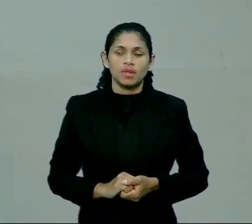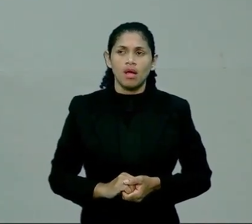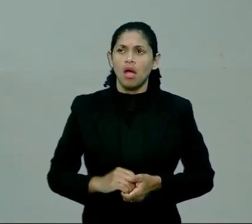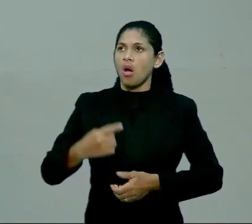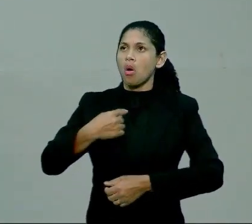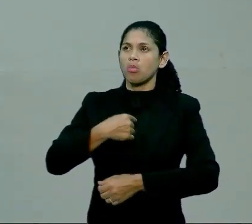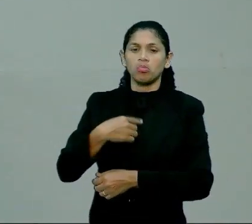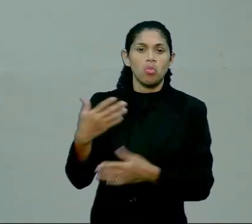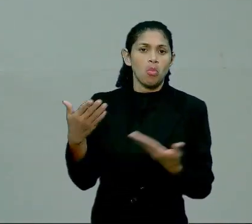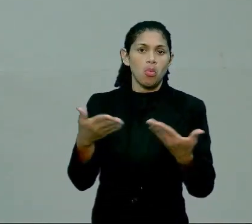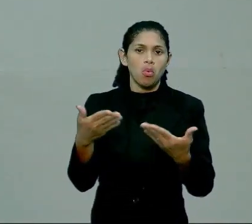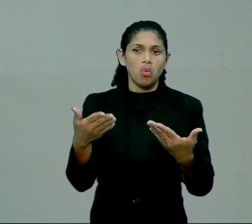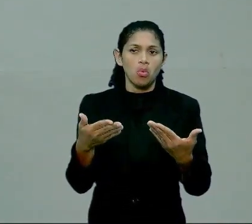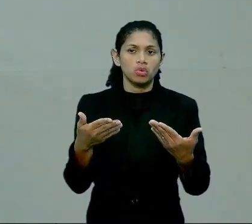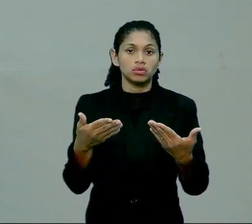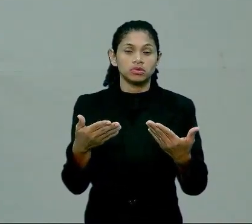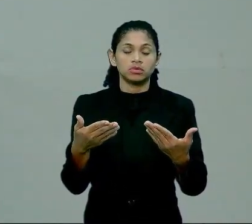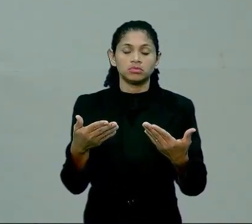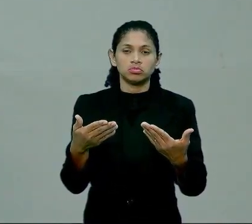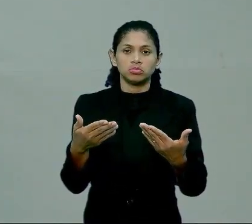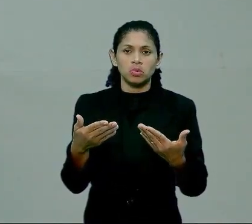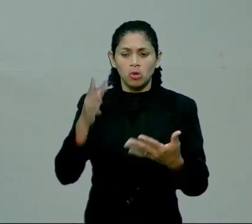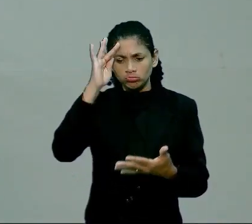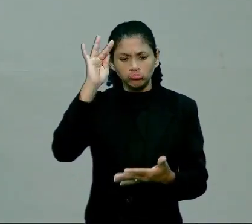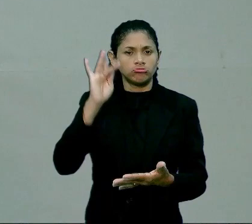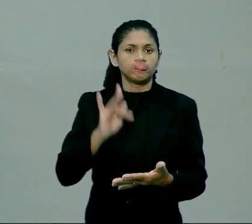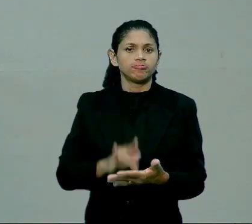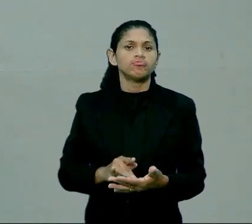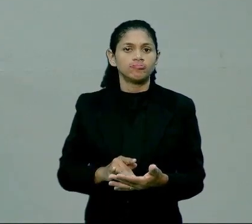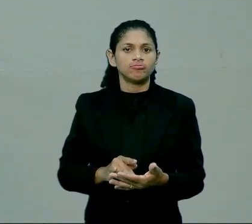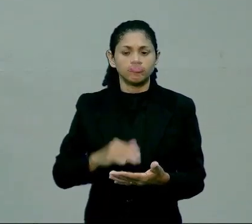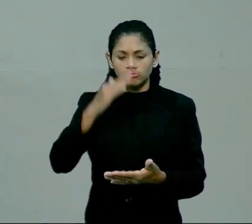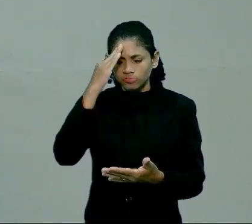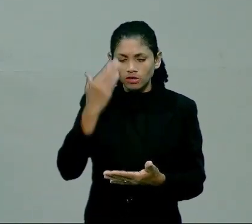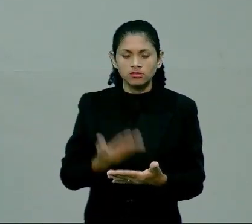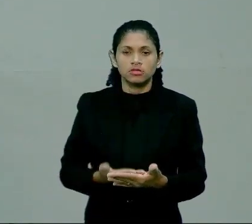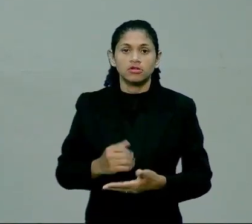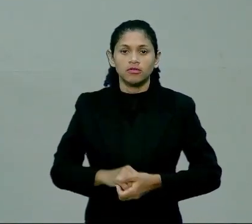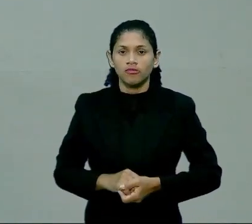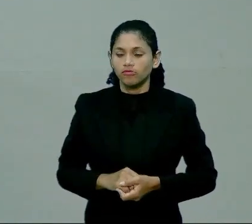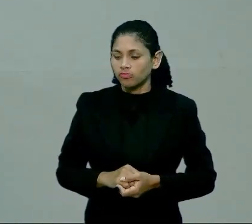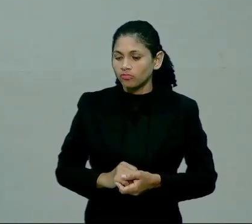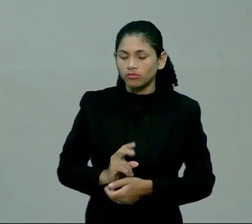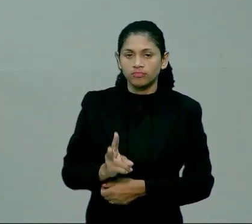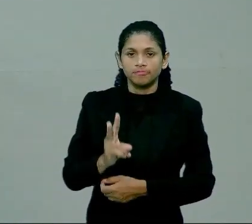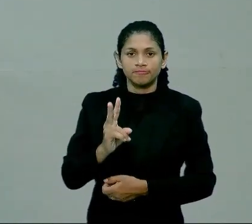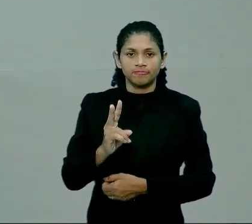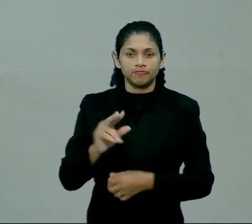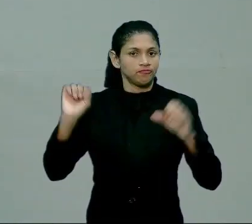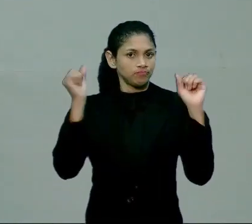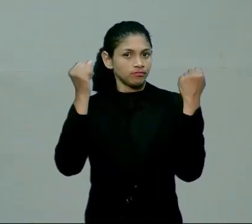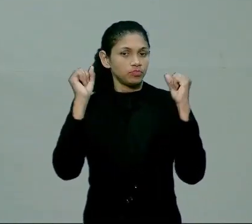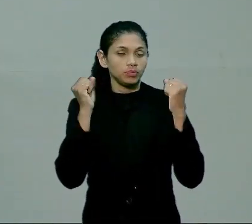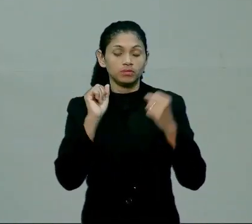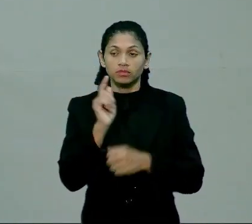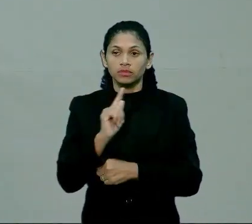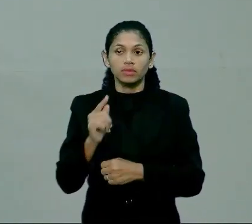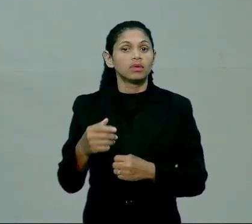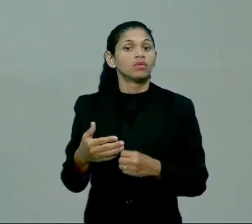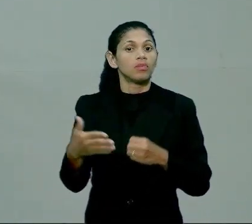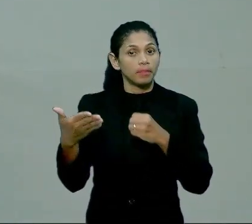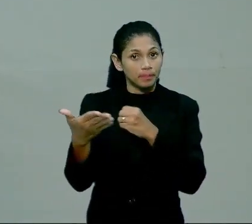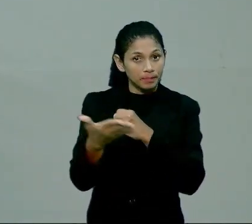base só nas informações da minha cabeça. Infelizmente, você é a construção do meio. E essa construção, ela vem com base nessa